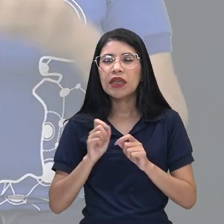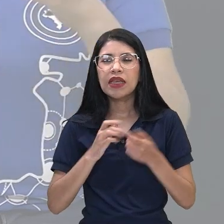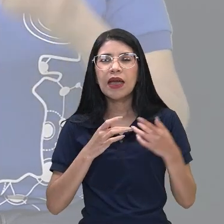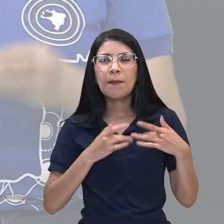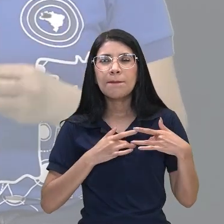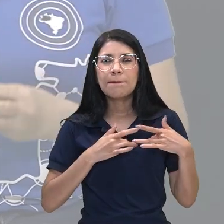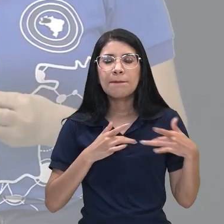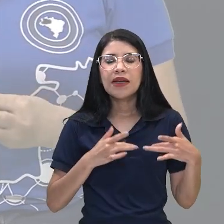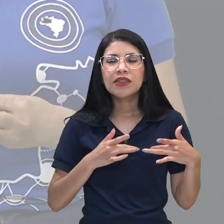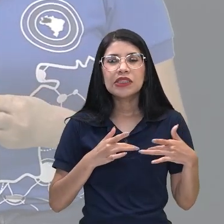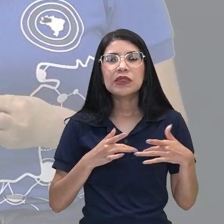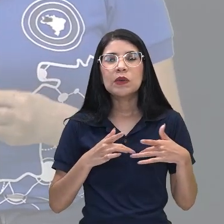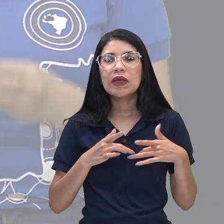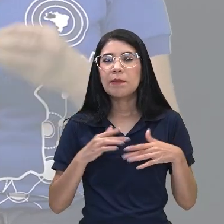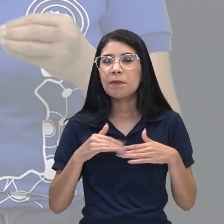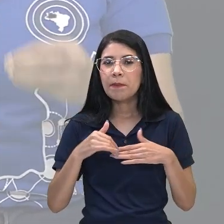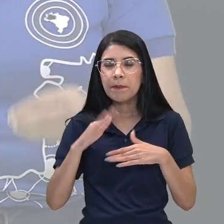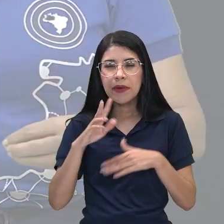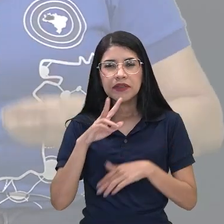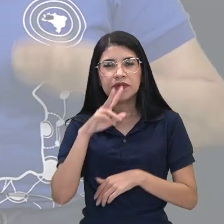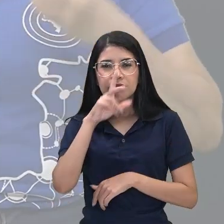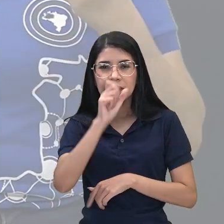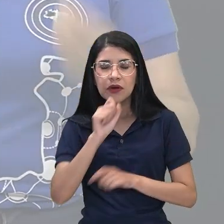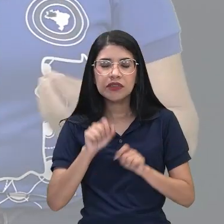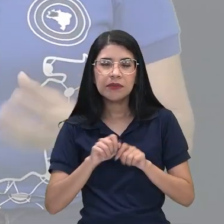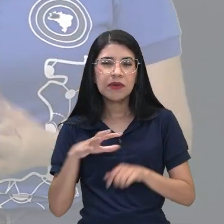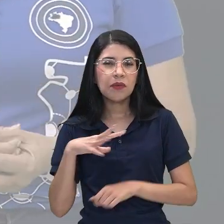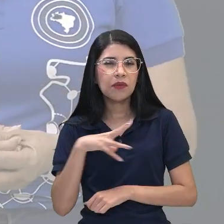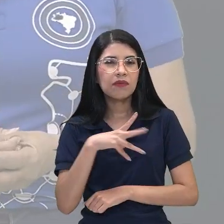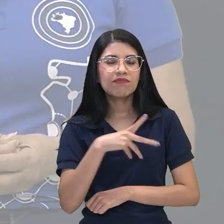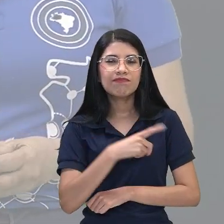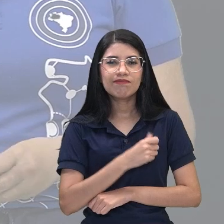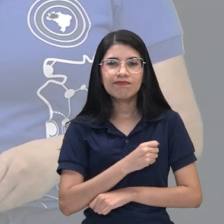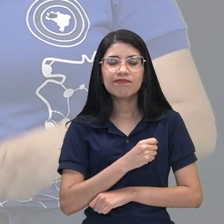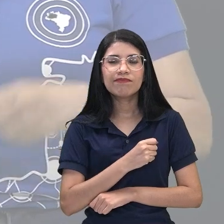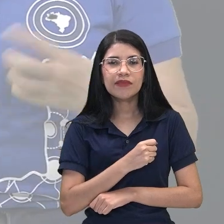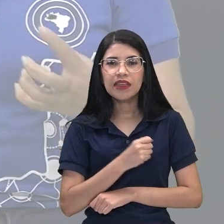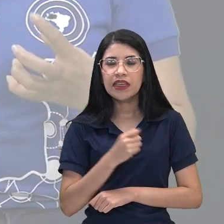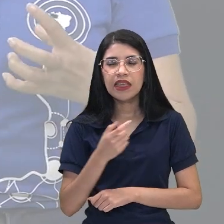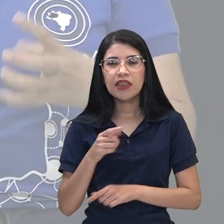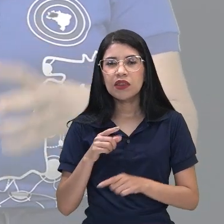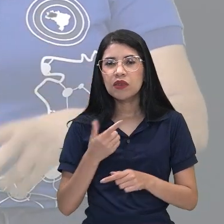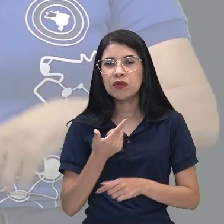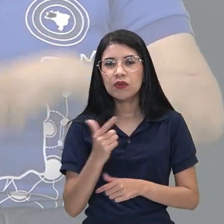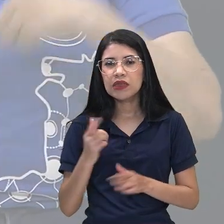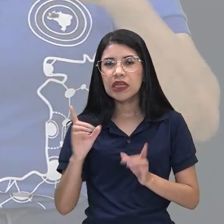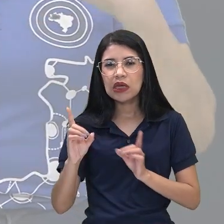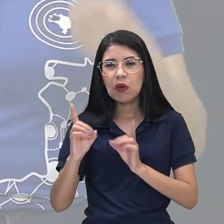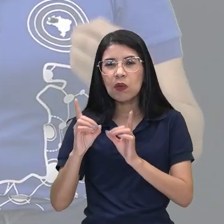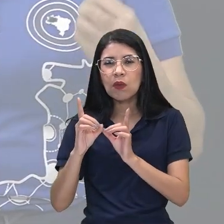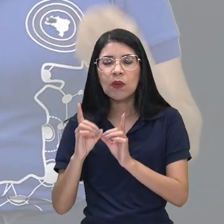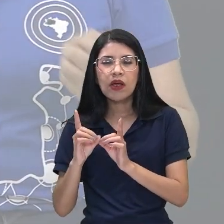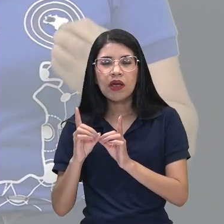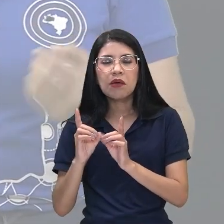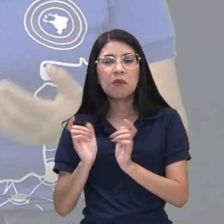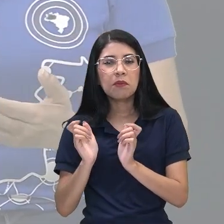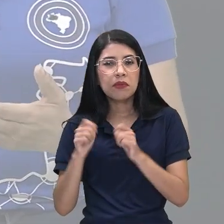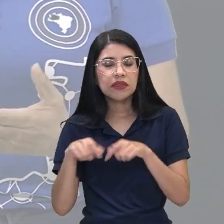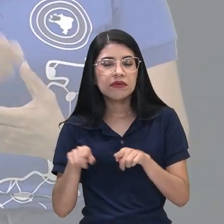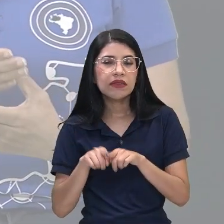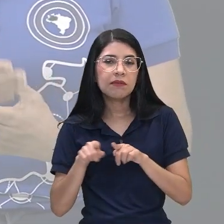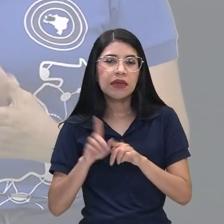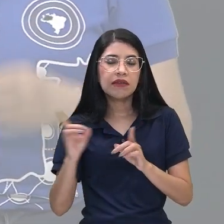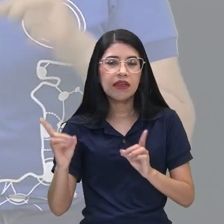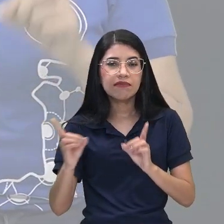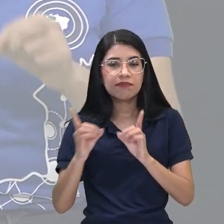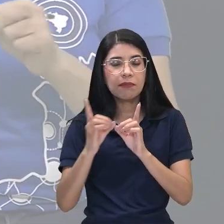bem acentuada, né? Esse amor não correspondido, ou pode ser correspondido, mas ele